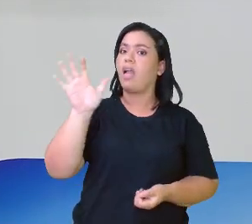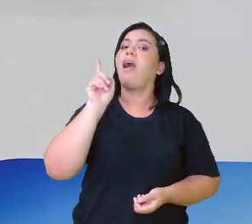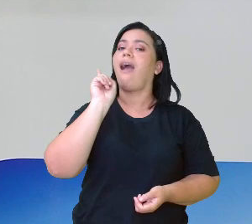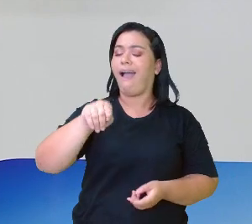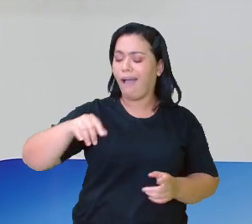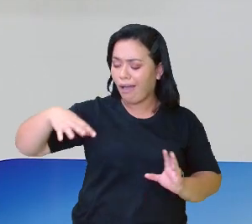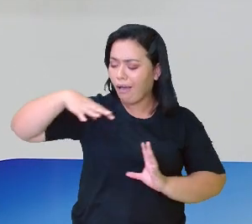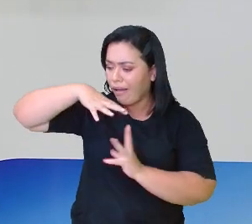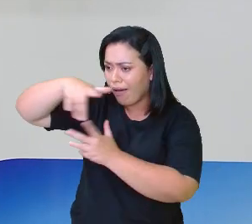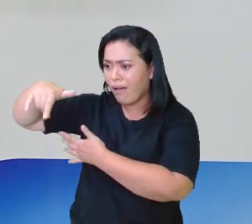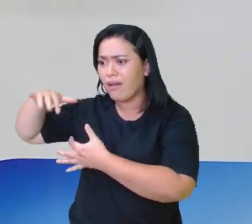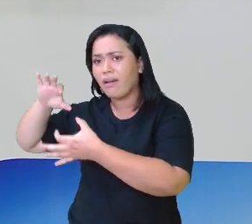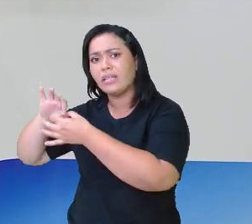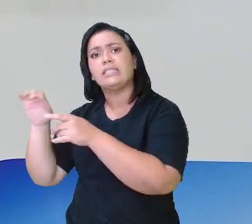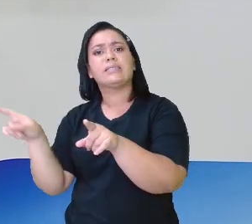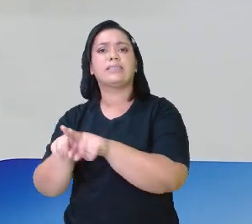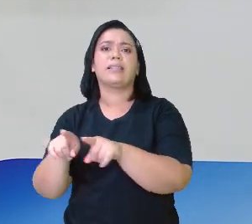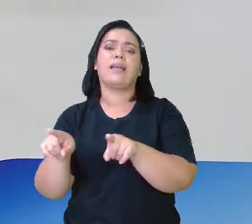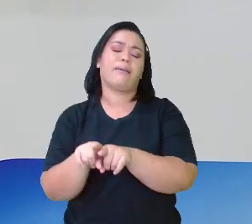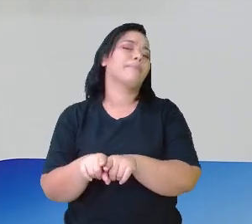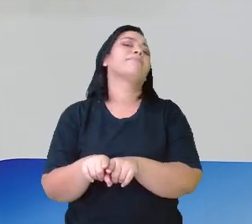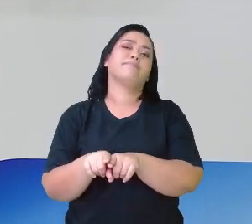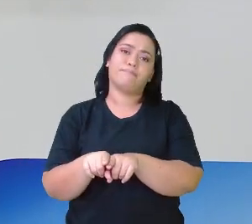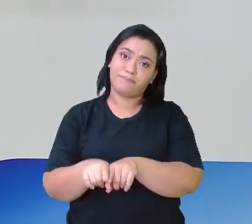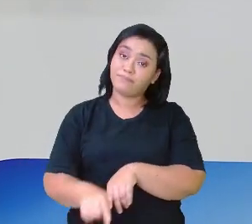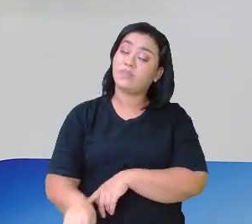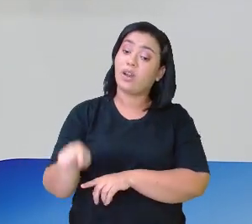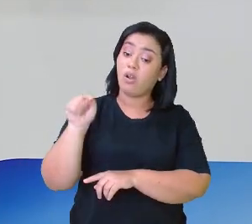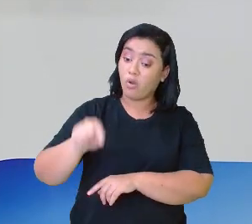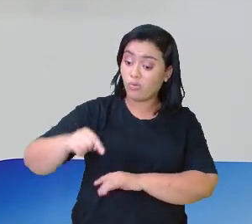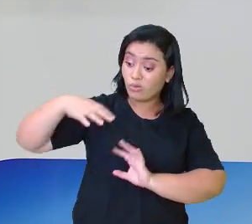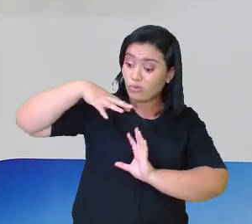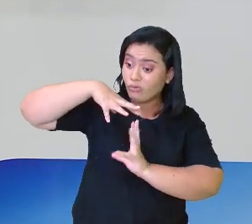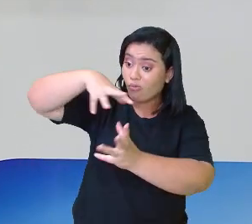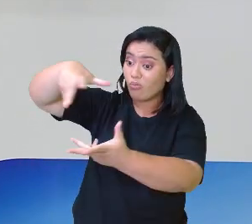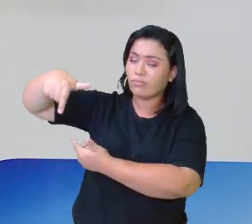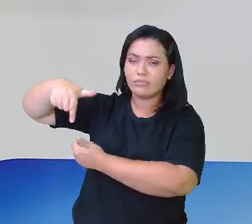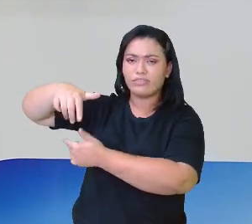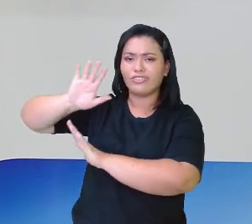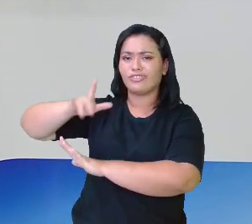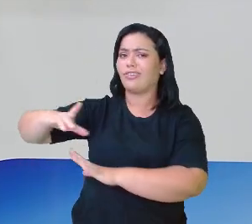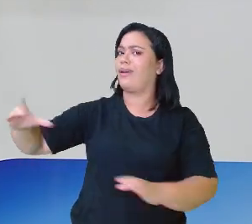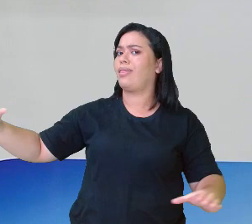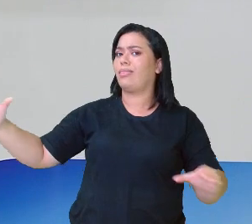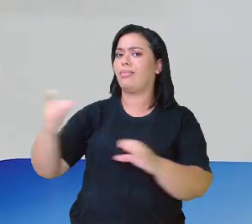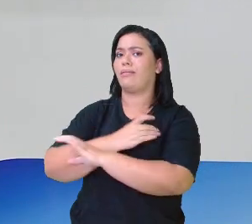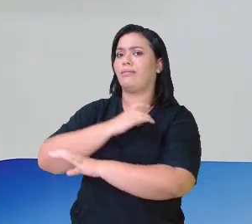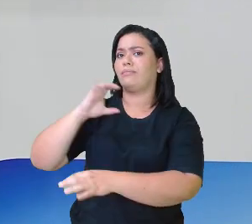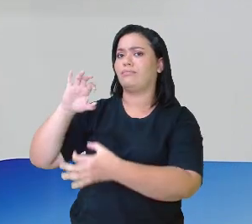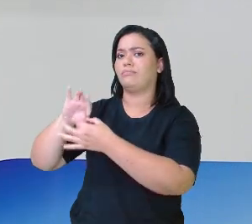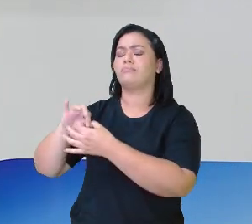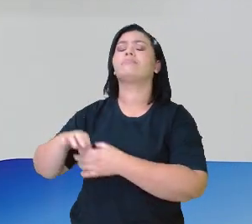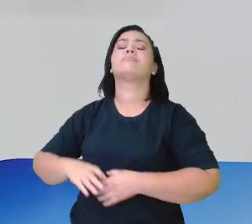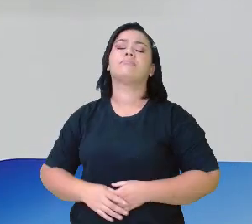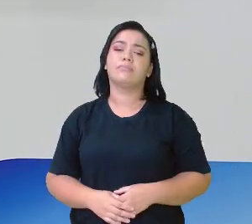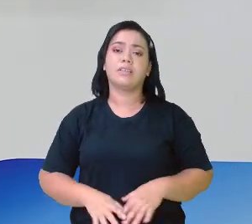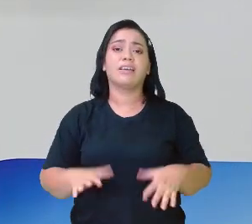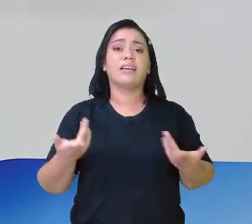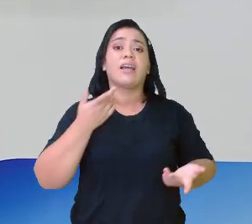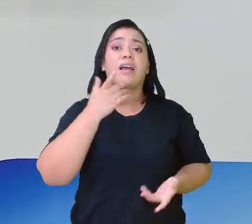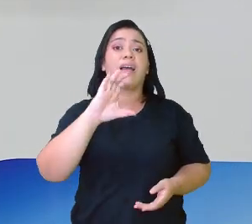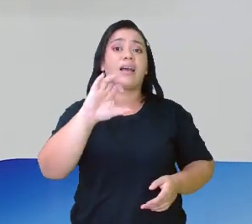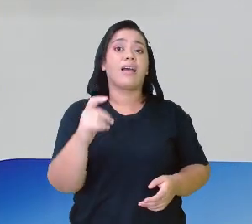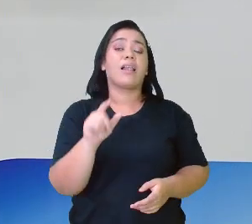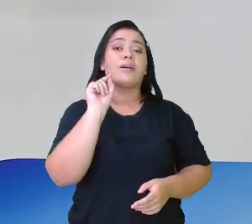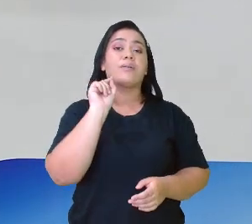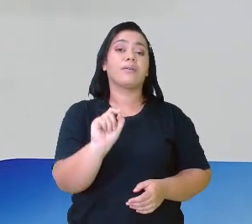globalização. O mundo hoje está totalmente aí globalizado. E, claro, como eu já falei para vocês, um